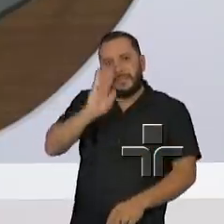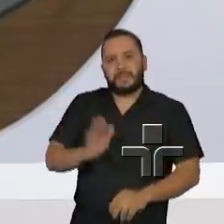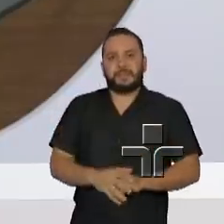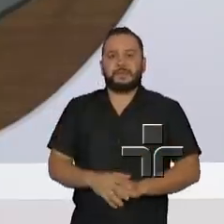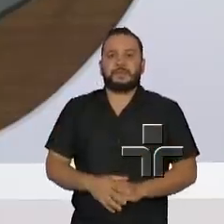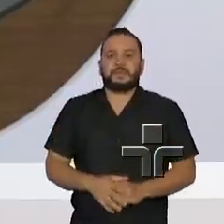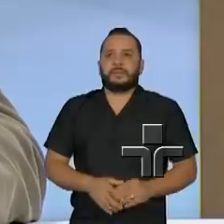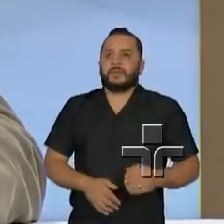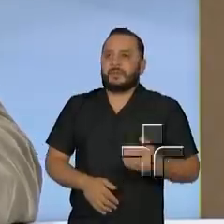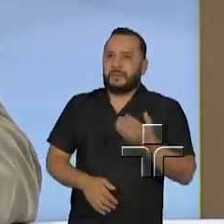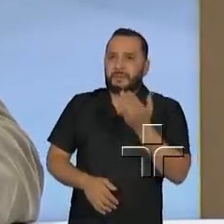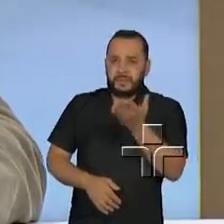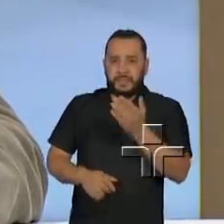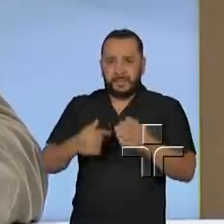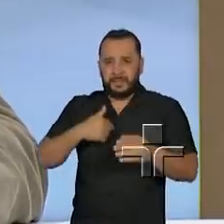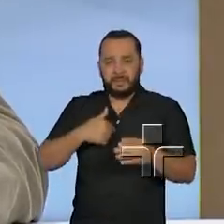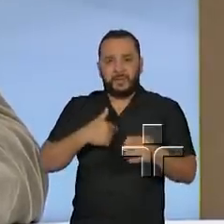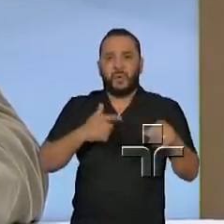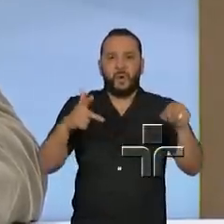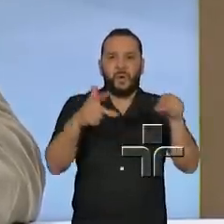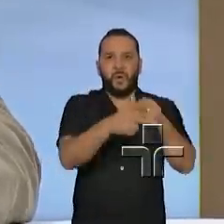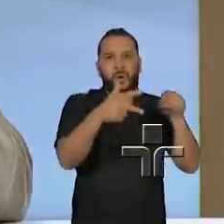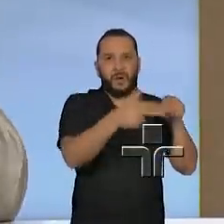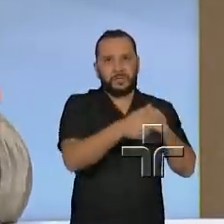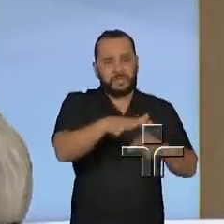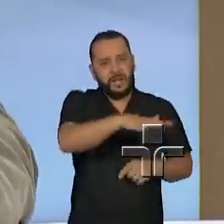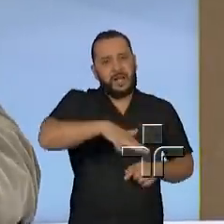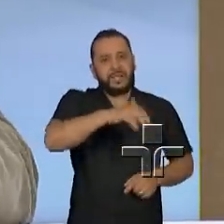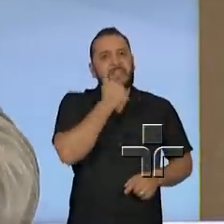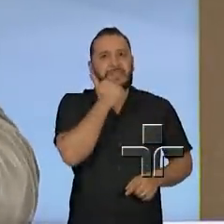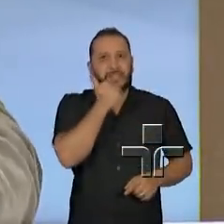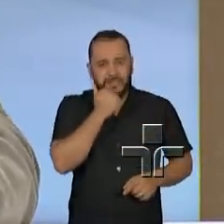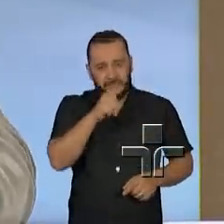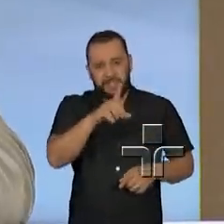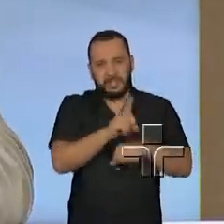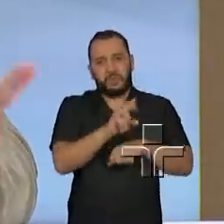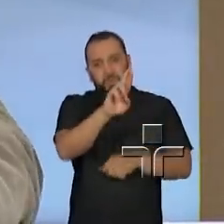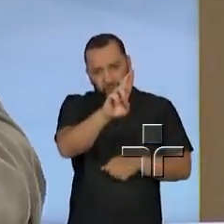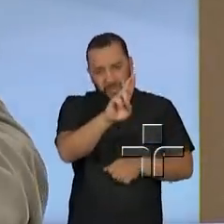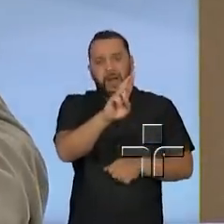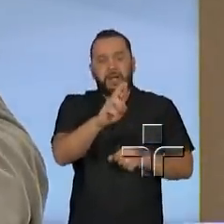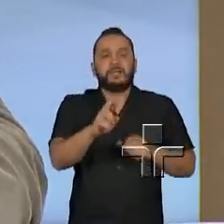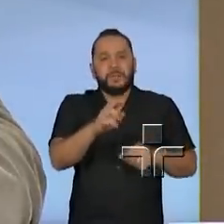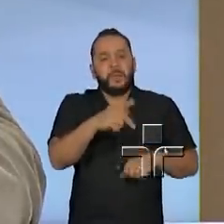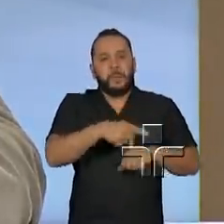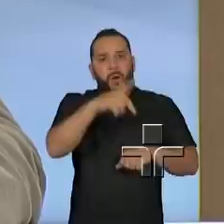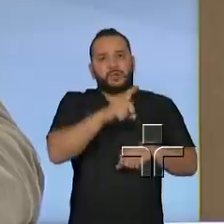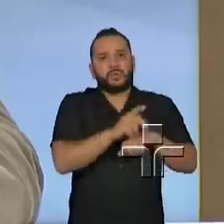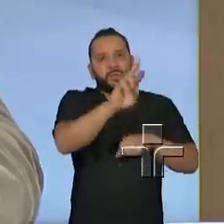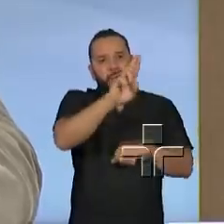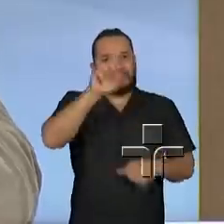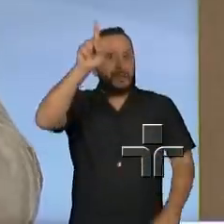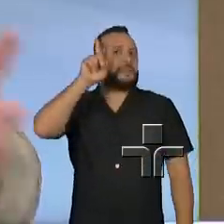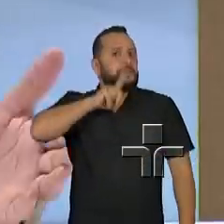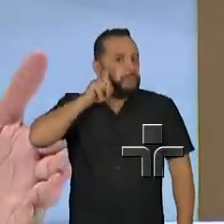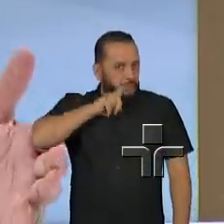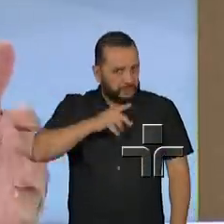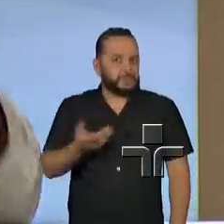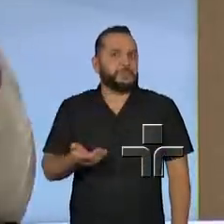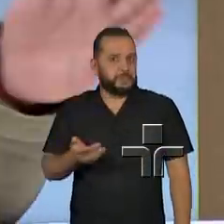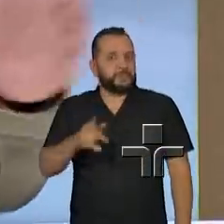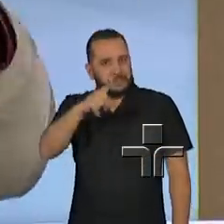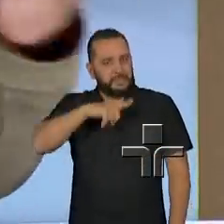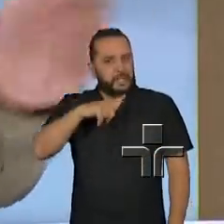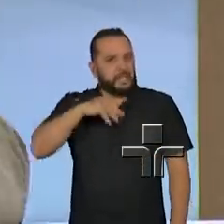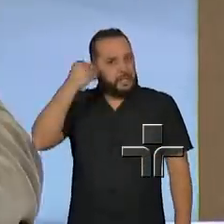você falou dos cortes para os recursos na ciência. Você fez doutorado e pós-doutorado em universidades de ponta nos Estados Unidos, tem